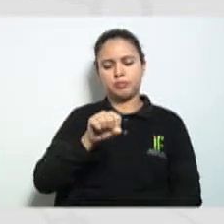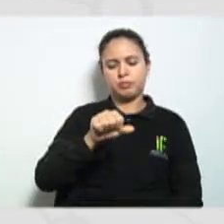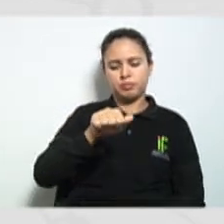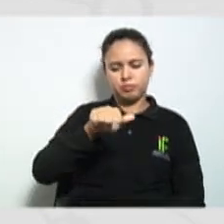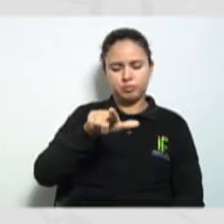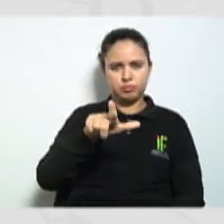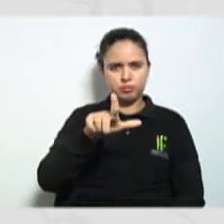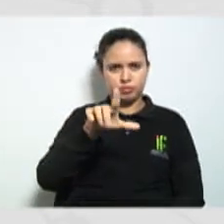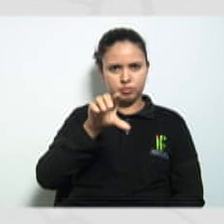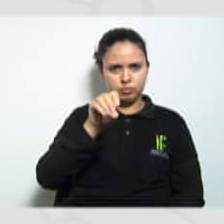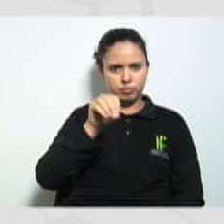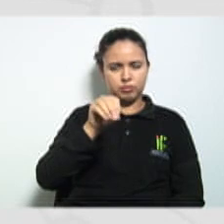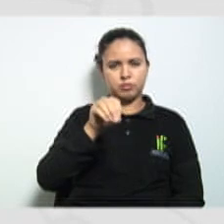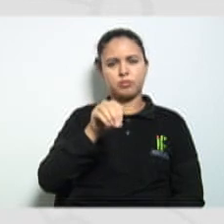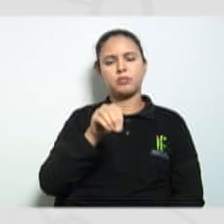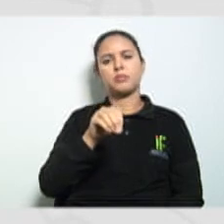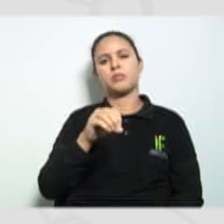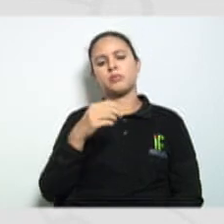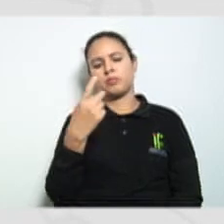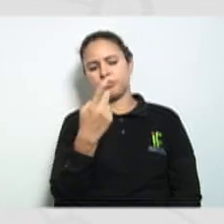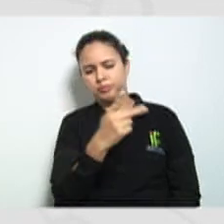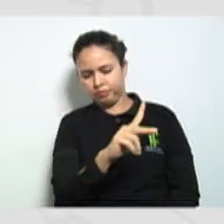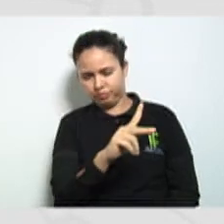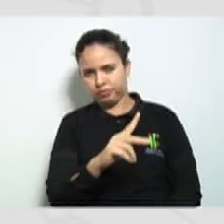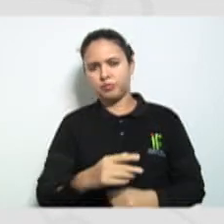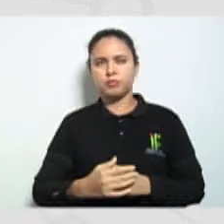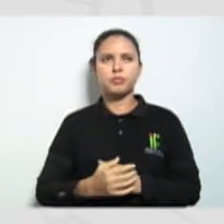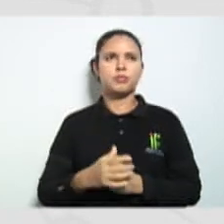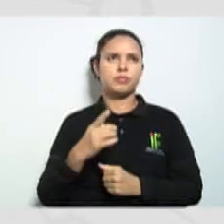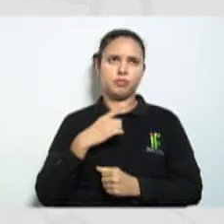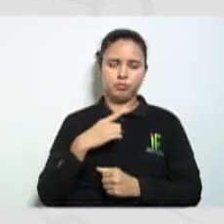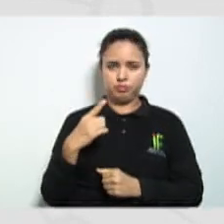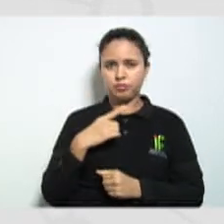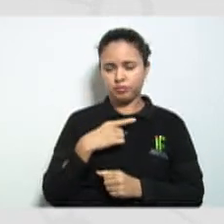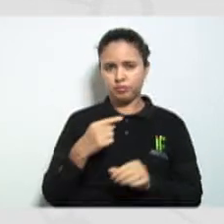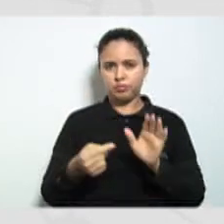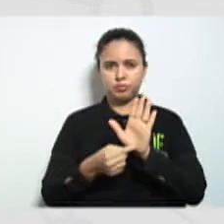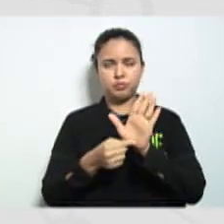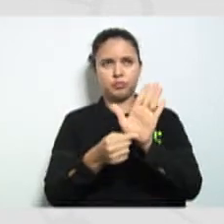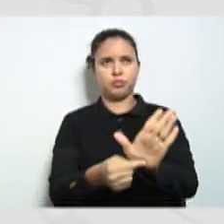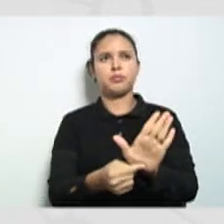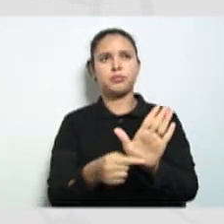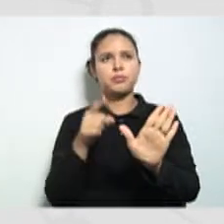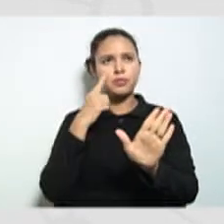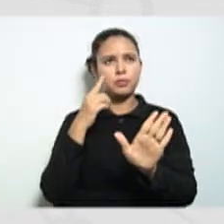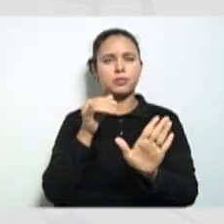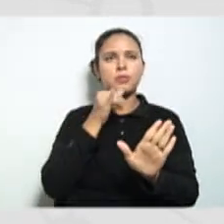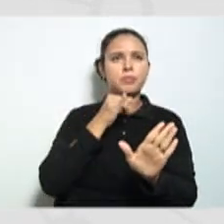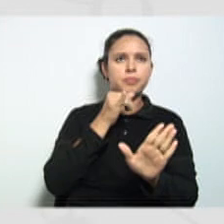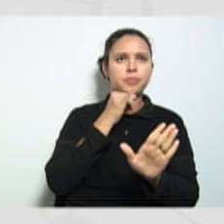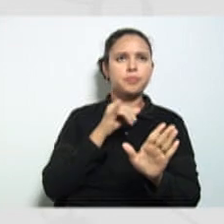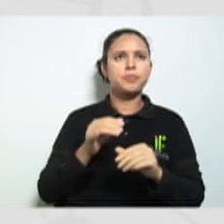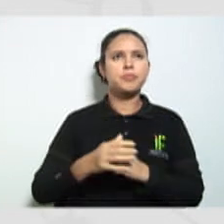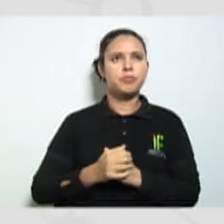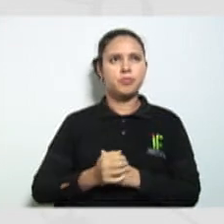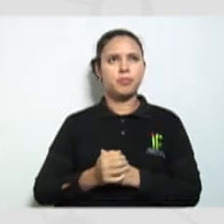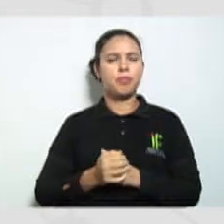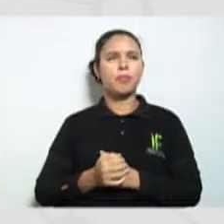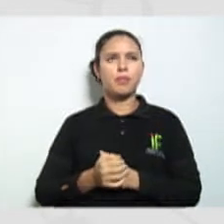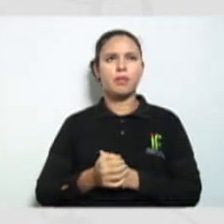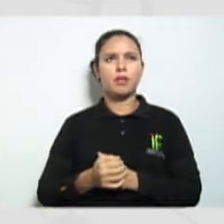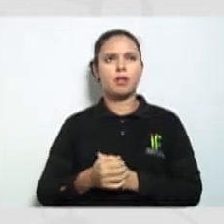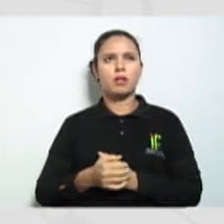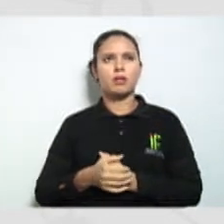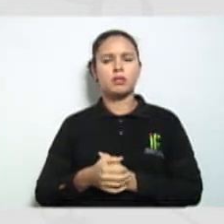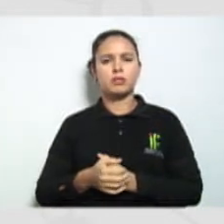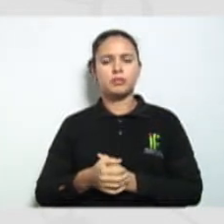credor. Ok, então nós temos aqui um modelo de razonete. Então, na escrituração contábil, nós vamos ter esse